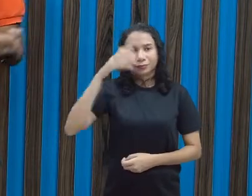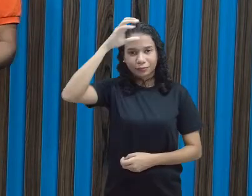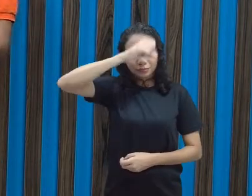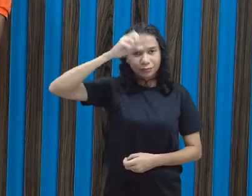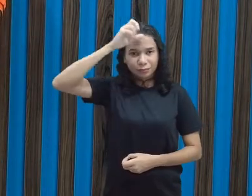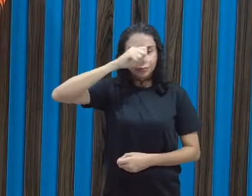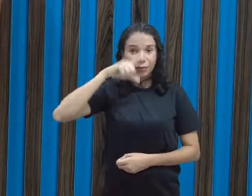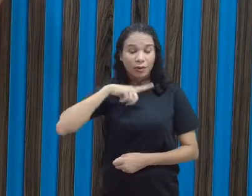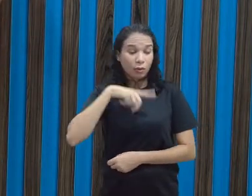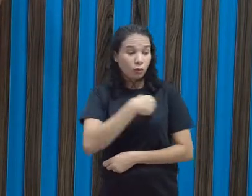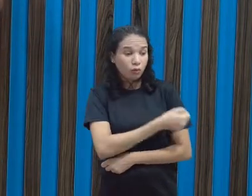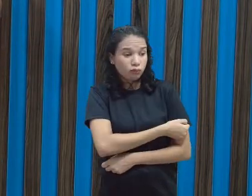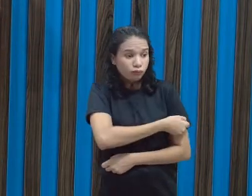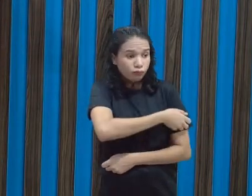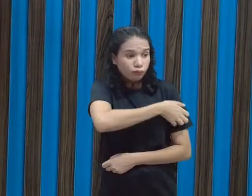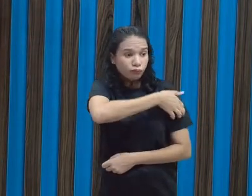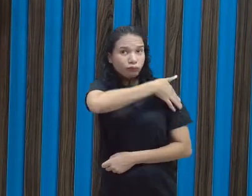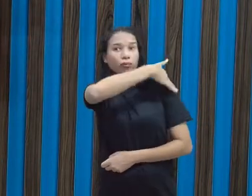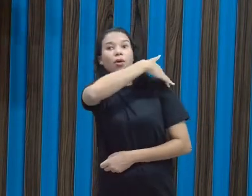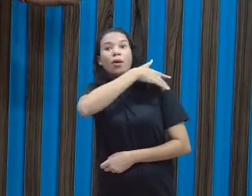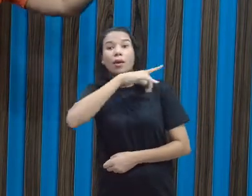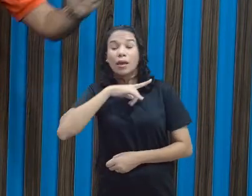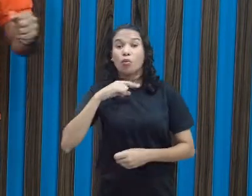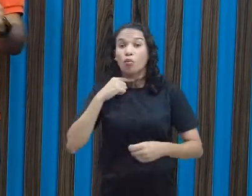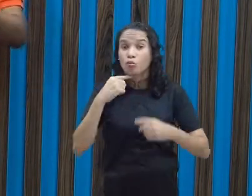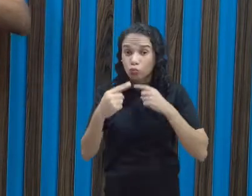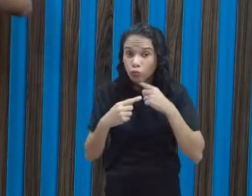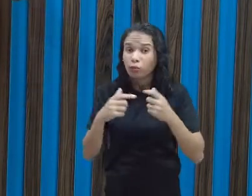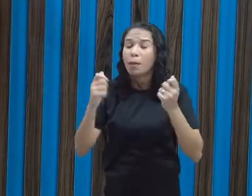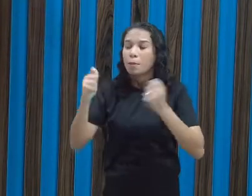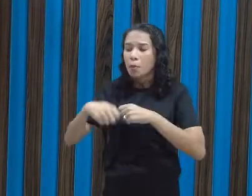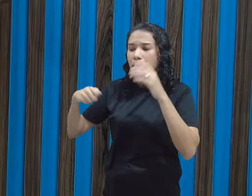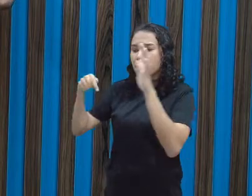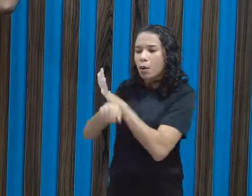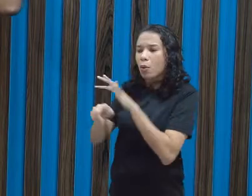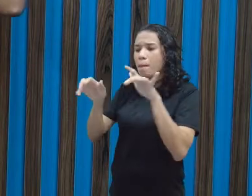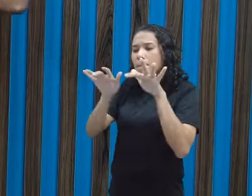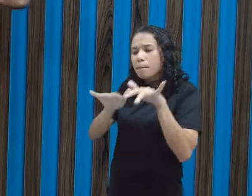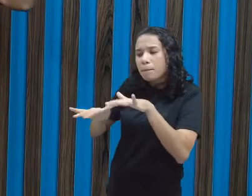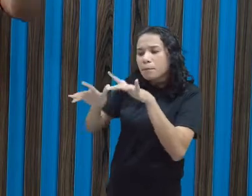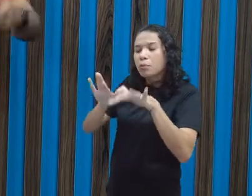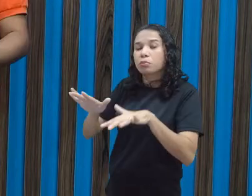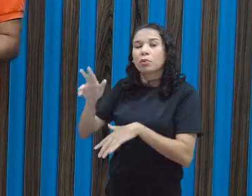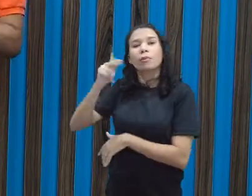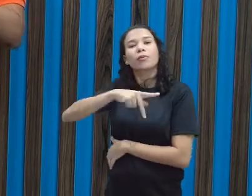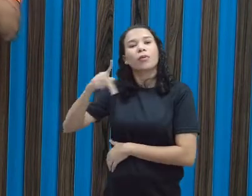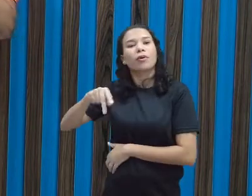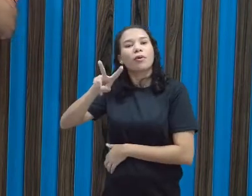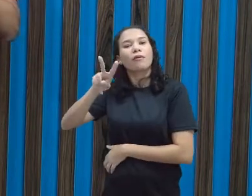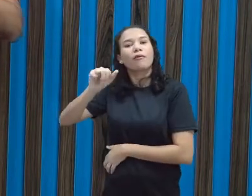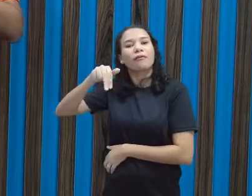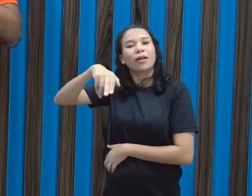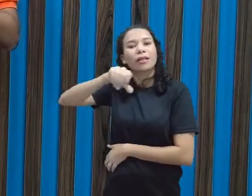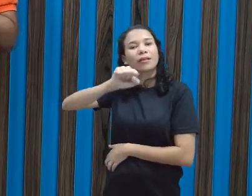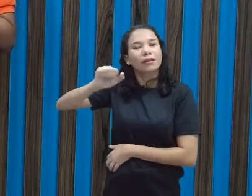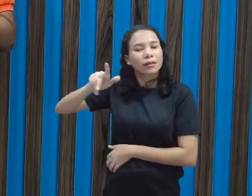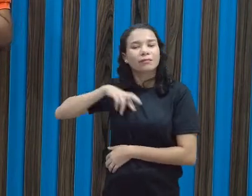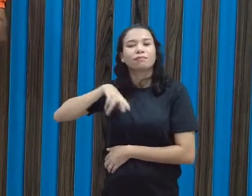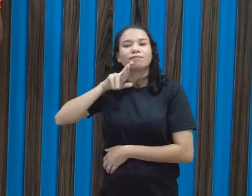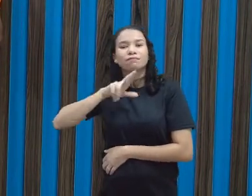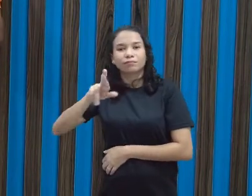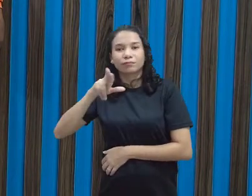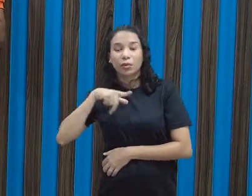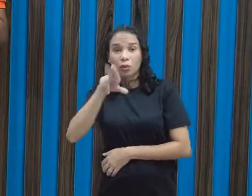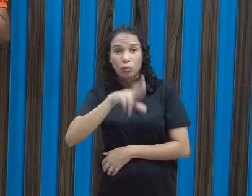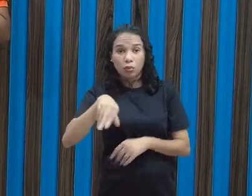séries anteriores. Se tiver alguma dúvida, pergunta aqui no chat, né? Que Vanessa está aí. E aí usa esse